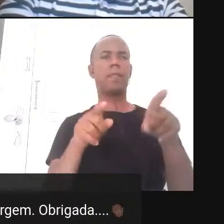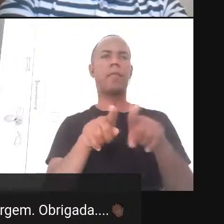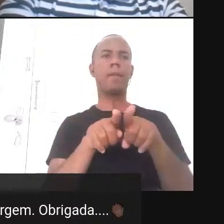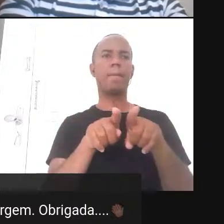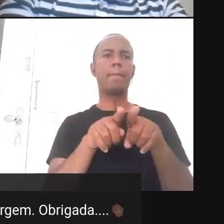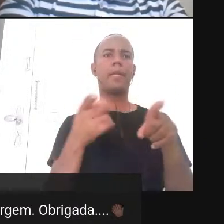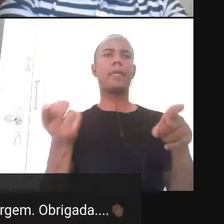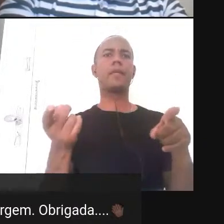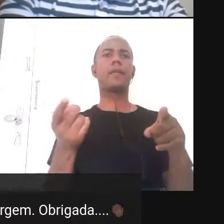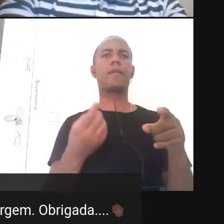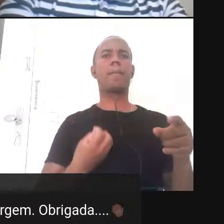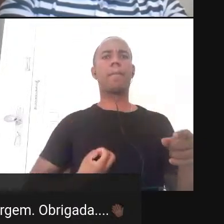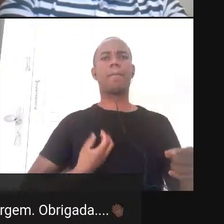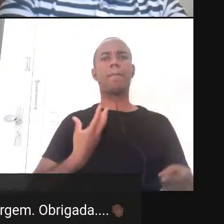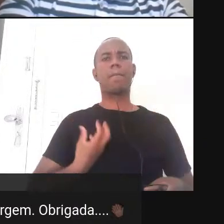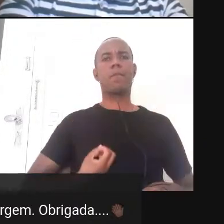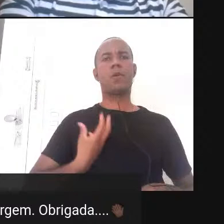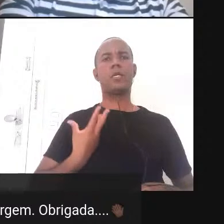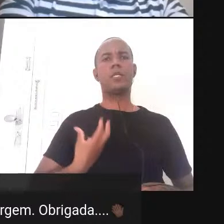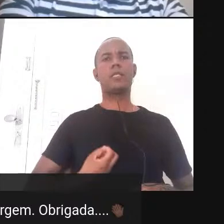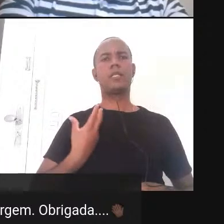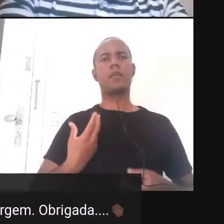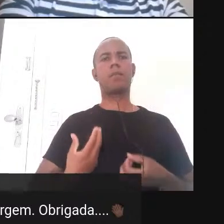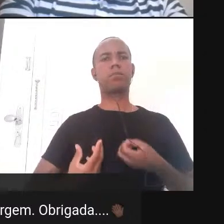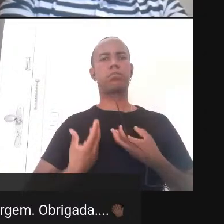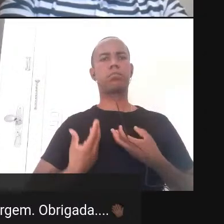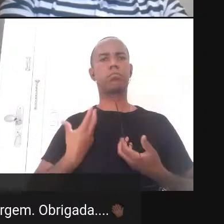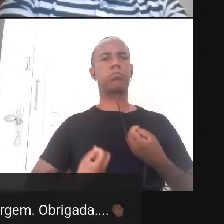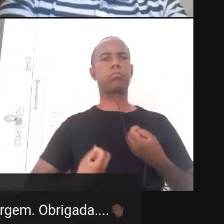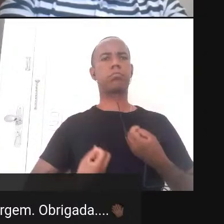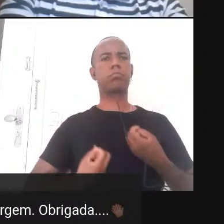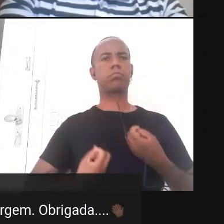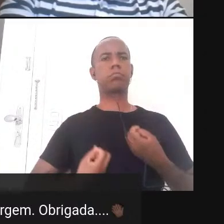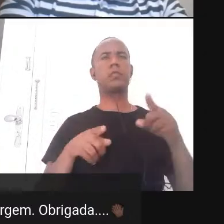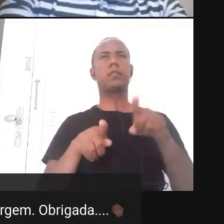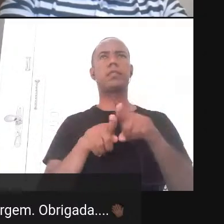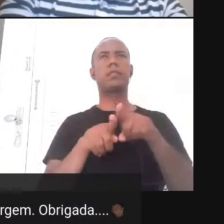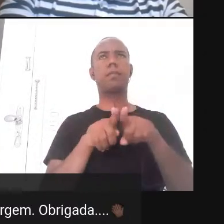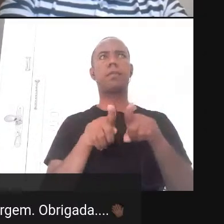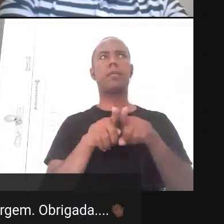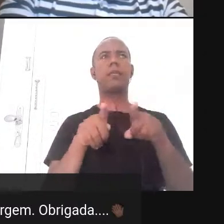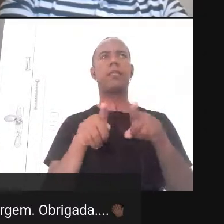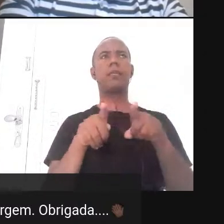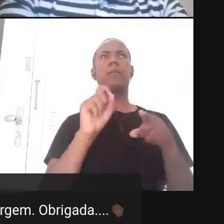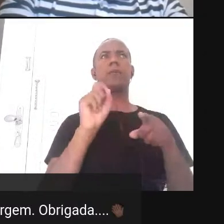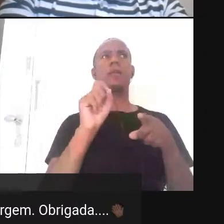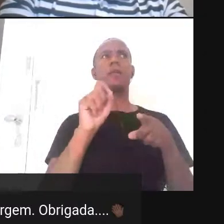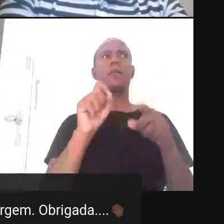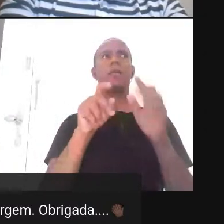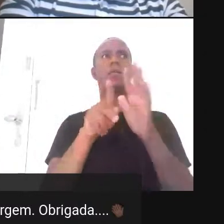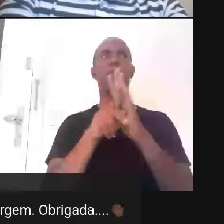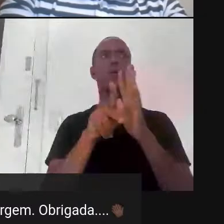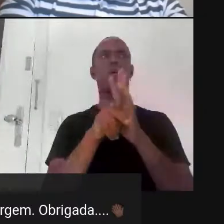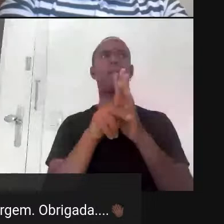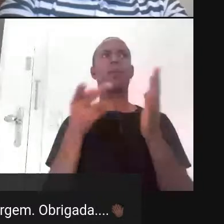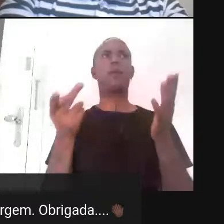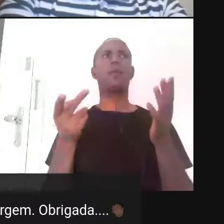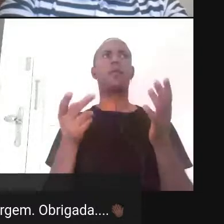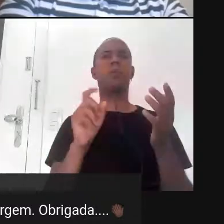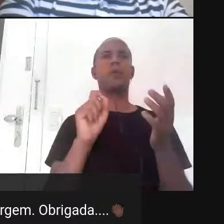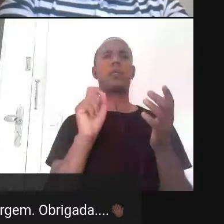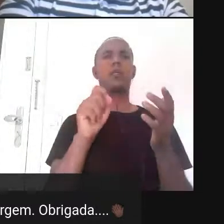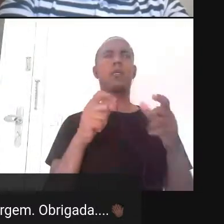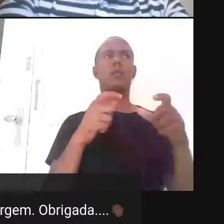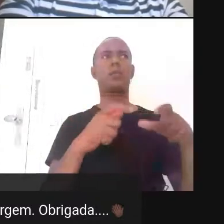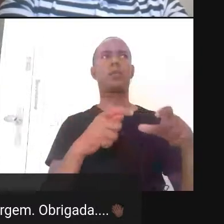homem existe, não é? Existe desde que o homem existe. E nesse sentido estamos de acordo. Agora, quando